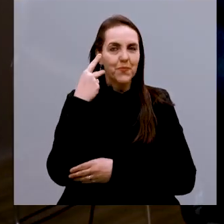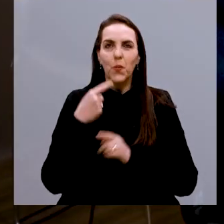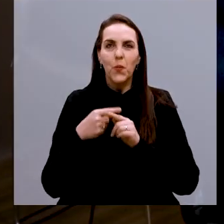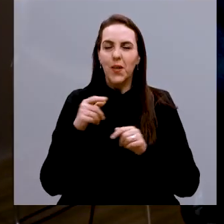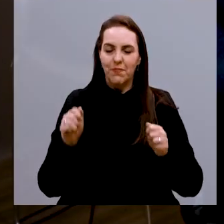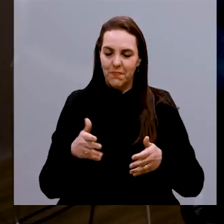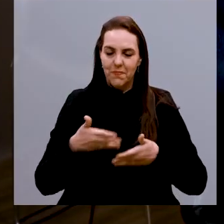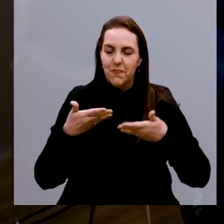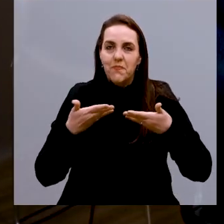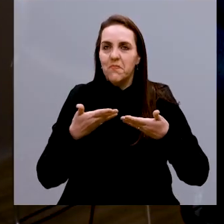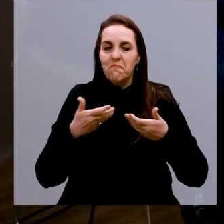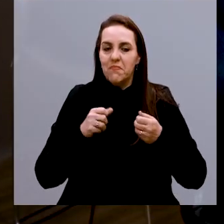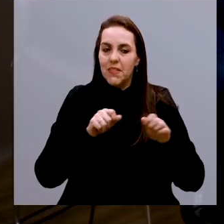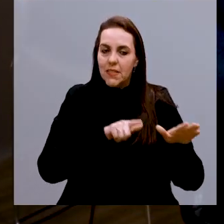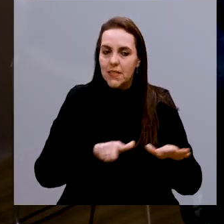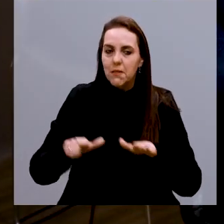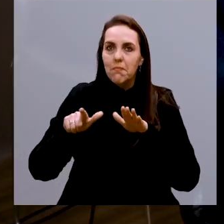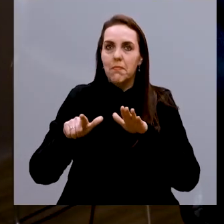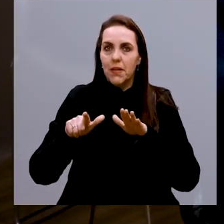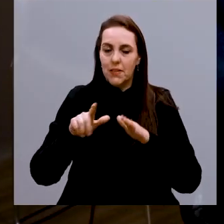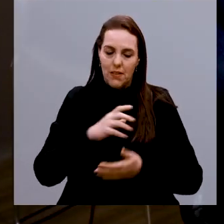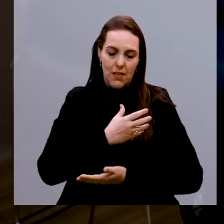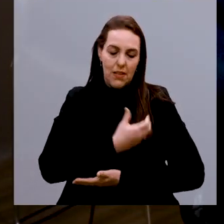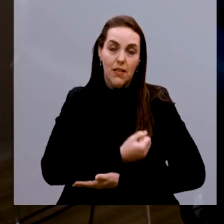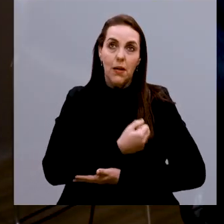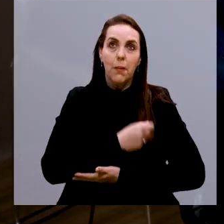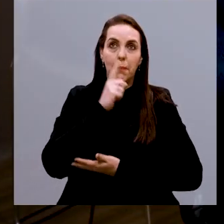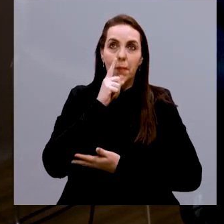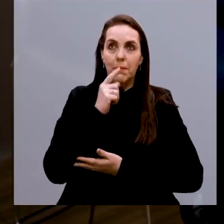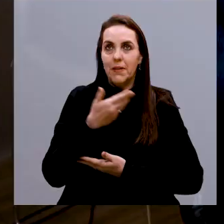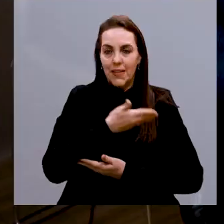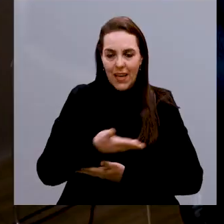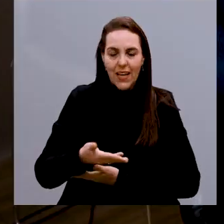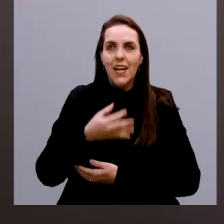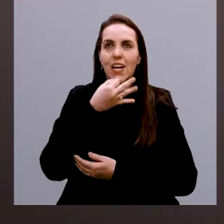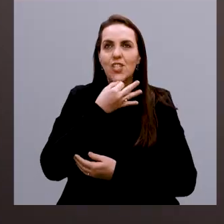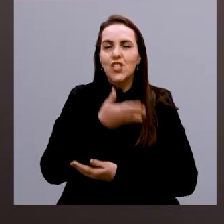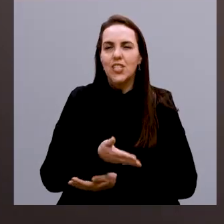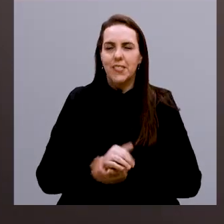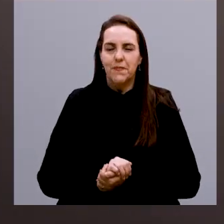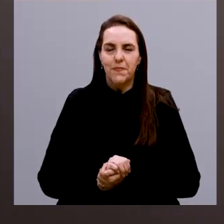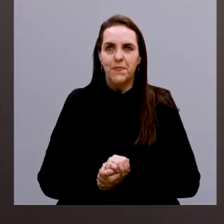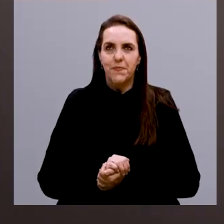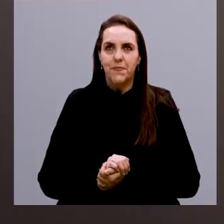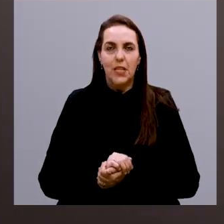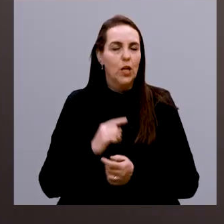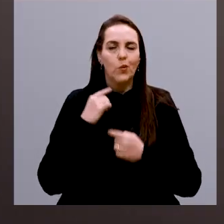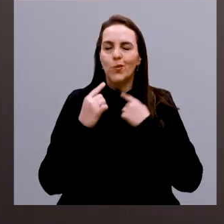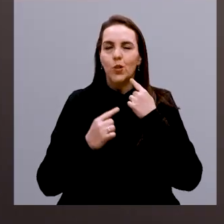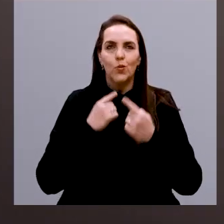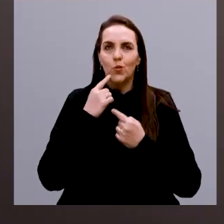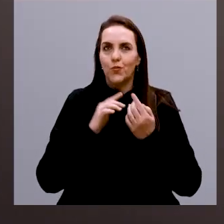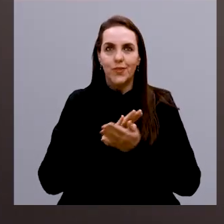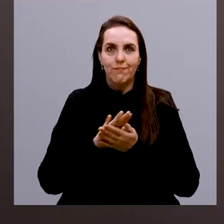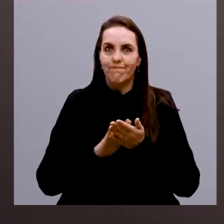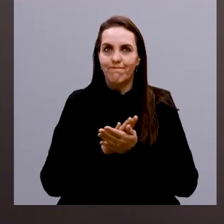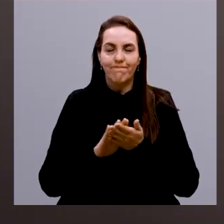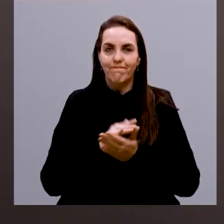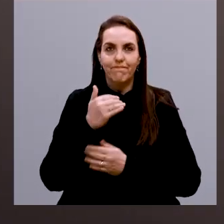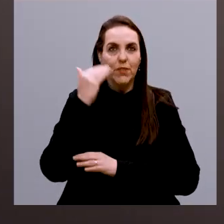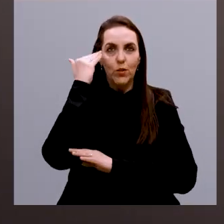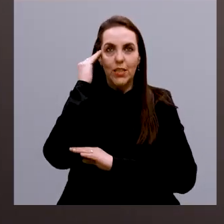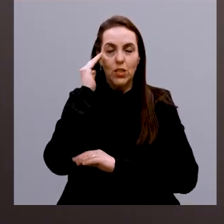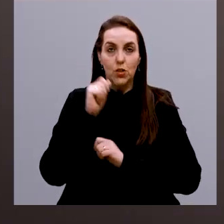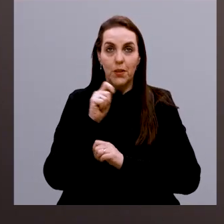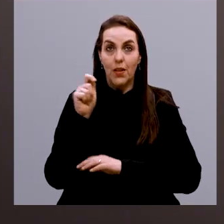criar a Semana do Aleitamento Materno aqui no nosso município de Caxias do Sul? Bom, vamos lá. Sem dúvida nenhuma, né? A gente tem esse